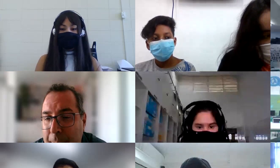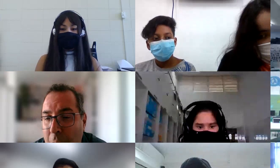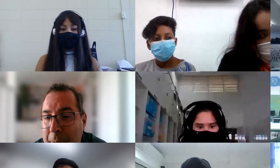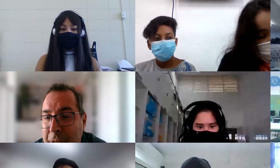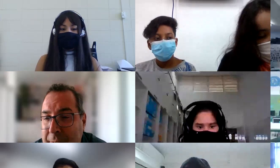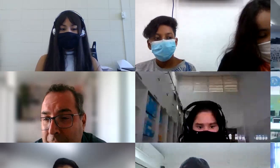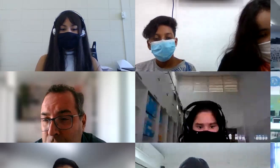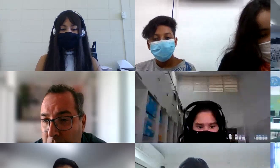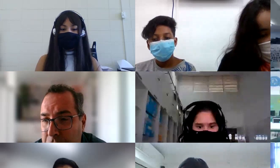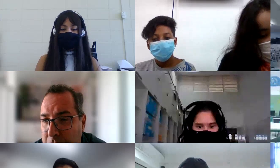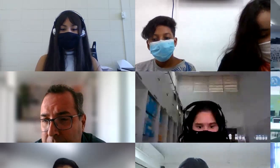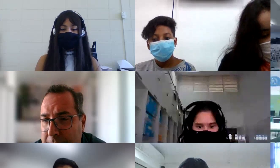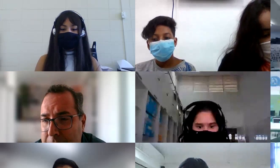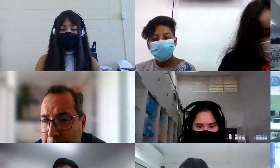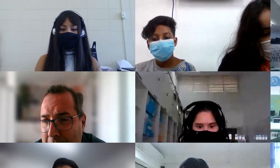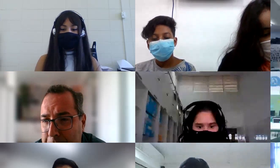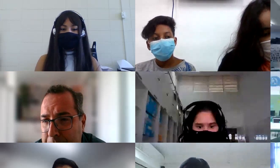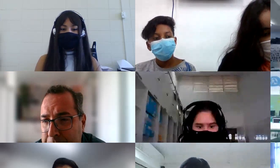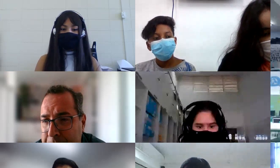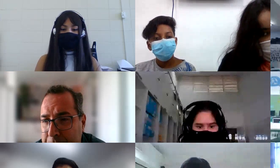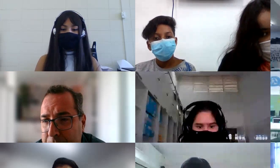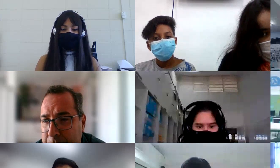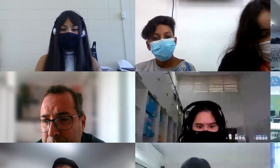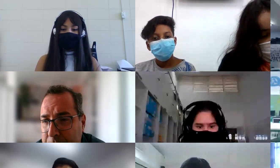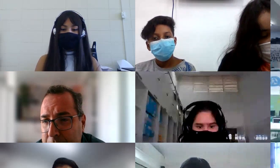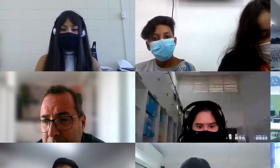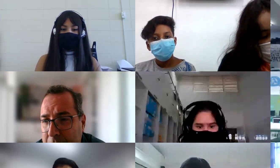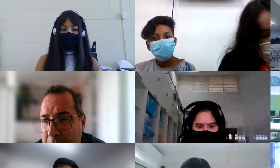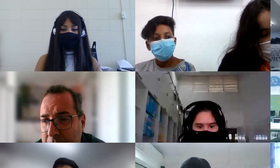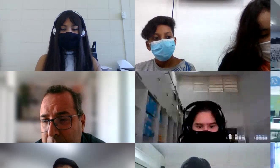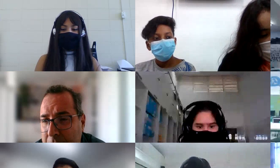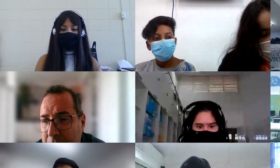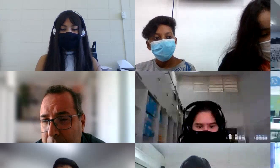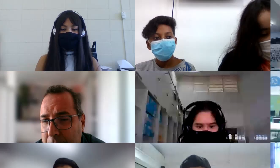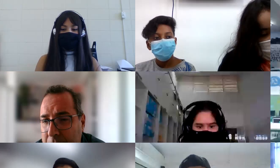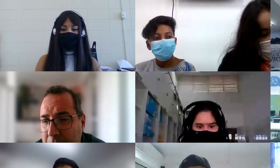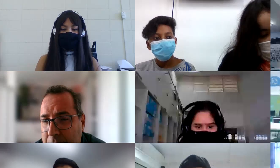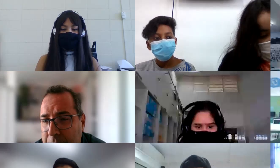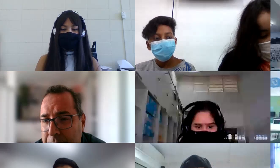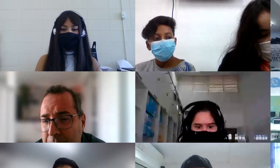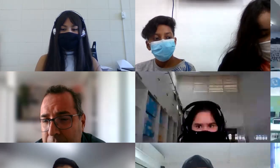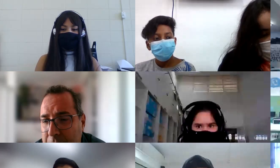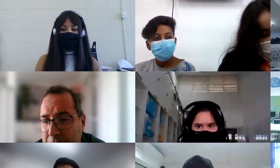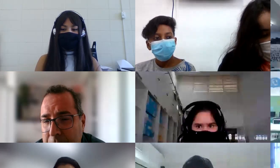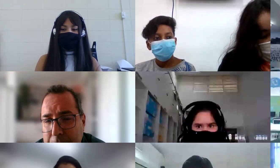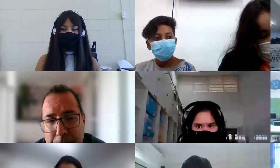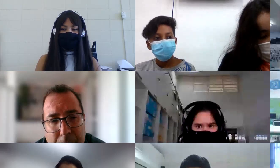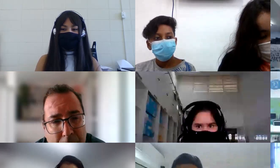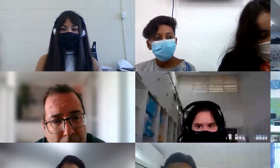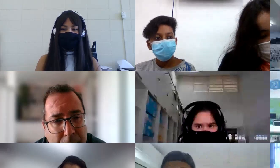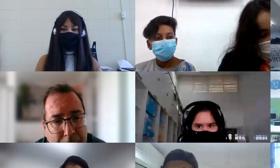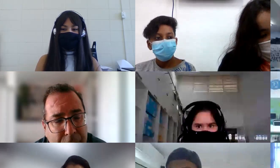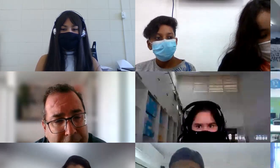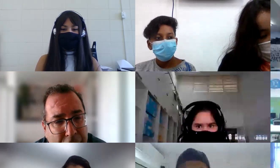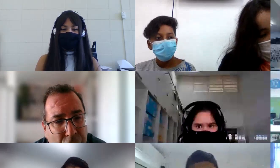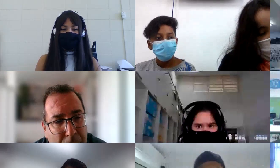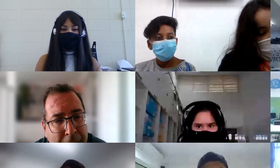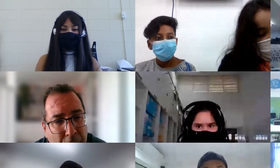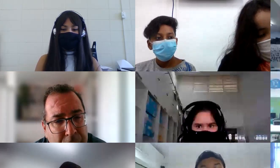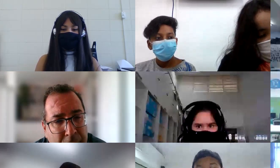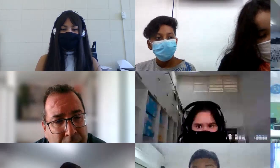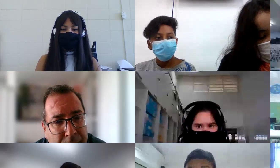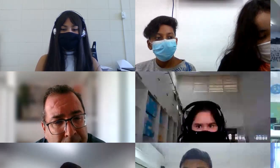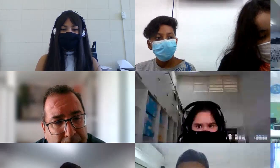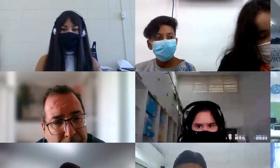Valeu, Júlia. Agora me diz o que você achou, Júlia, desse papo. Eu achei super interessante. Eu gostei muito. O que você